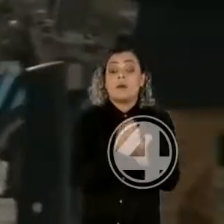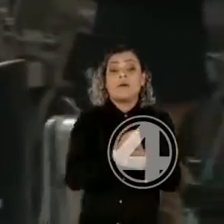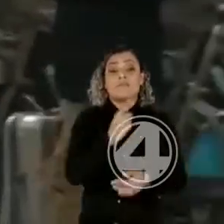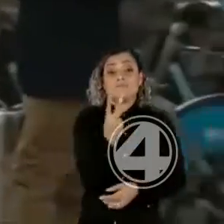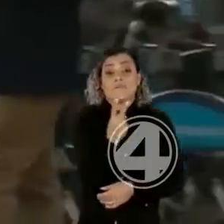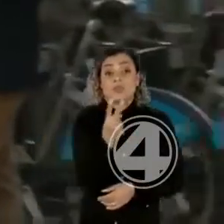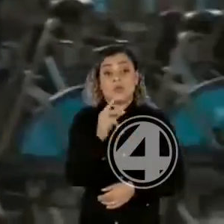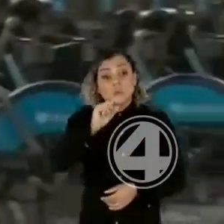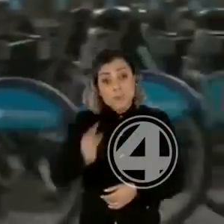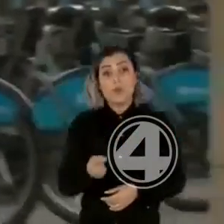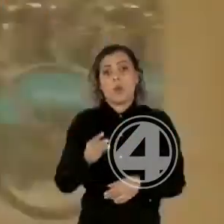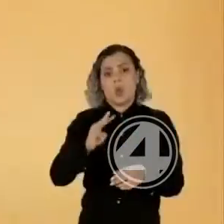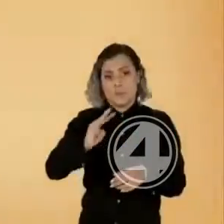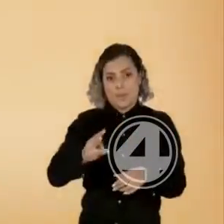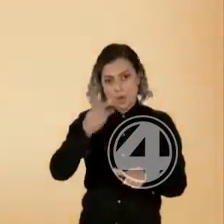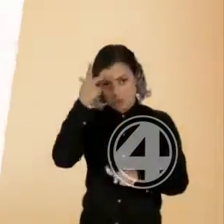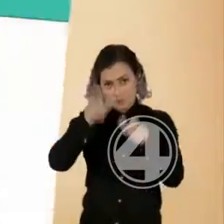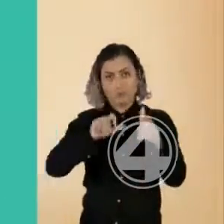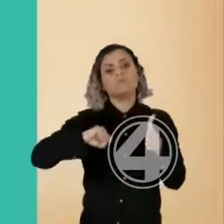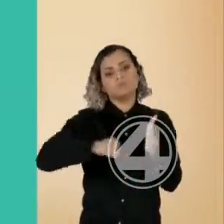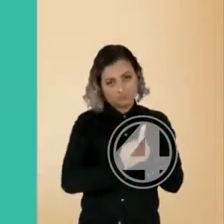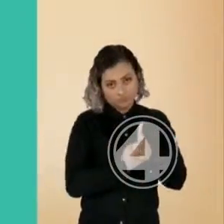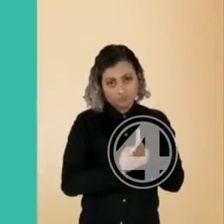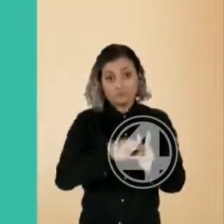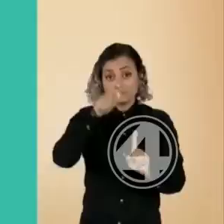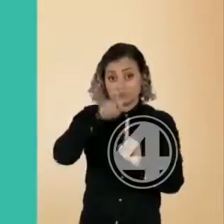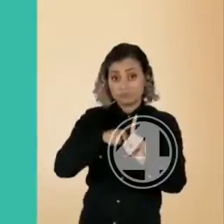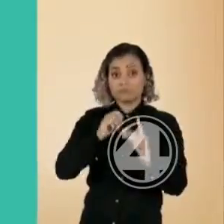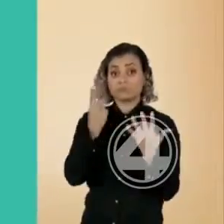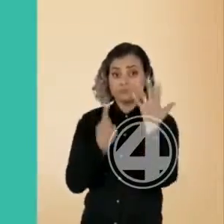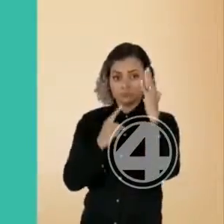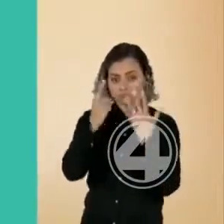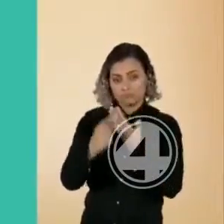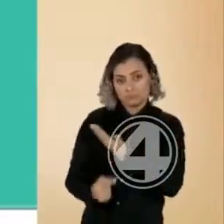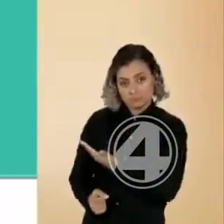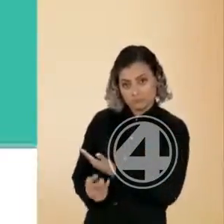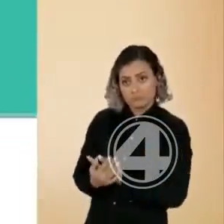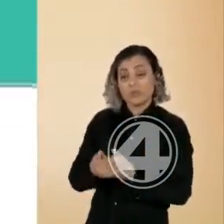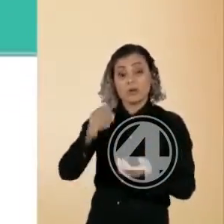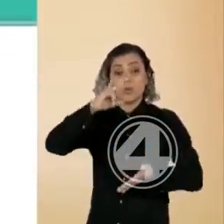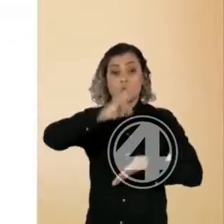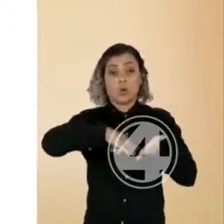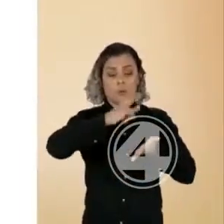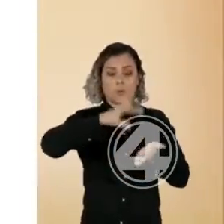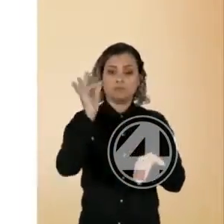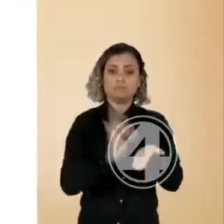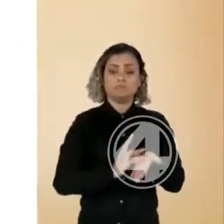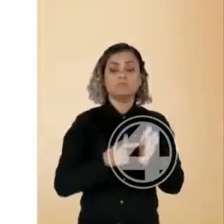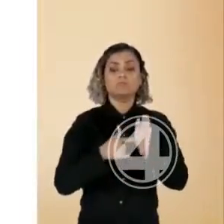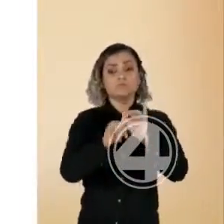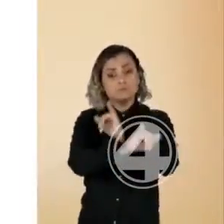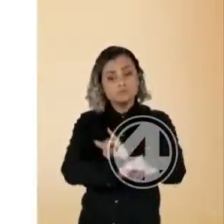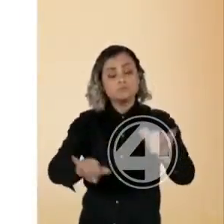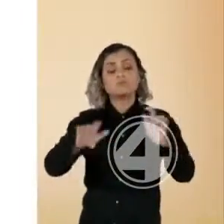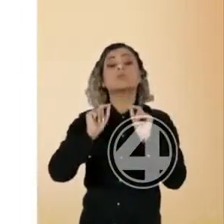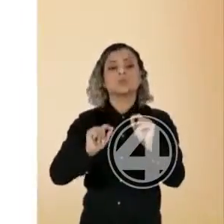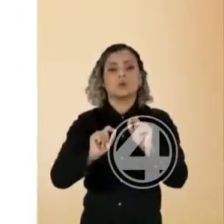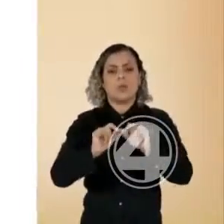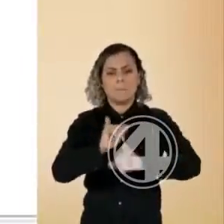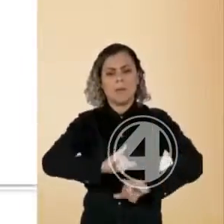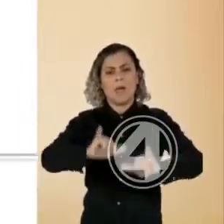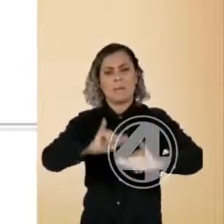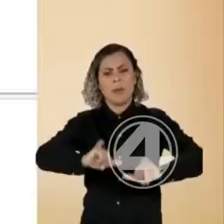milhões de contas. Em fevereiro deste ano, o WhatsApp lançou um documento oficial sobre o combate a mensagens em massa